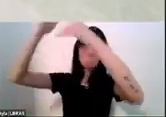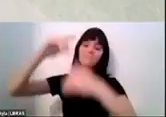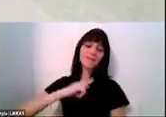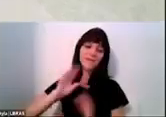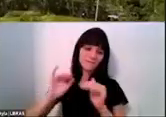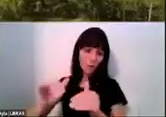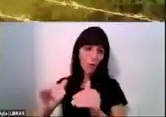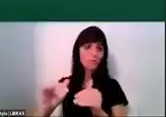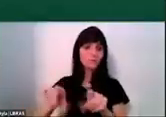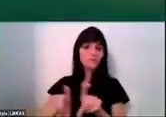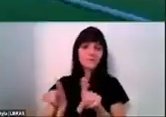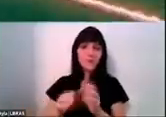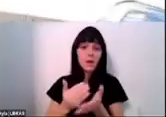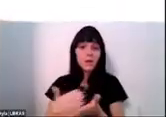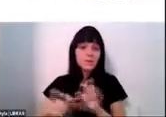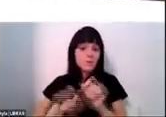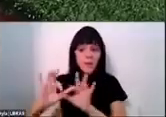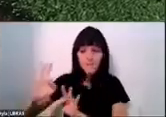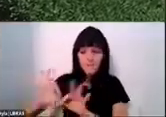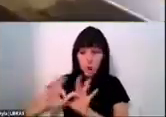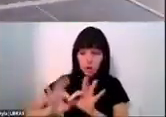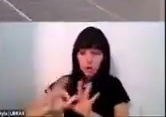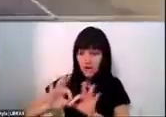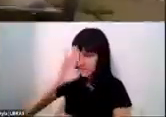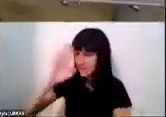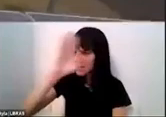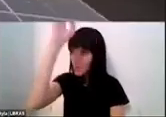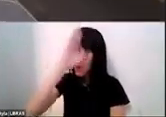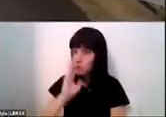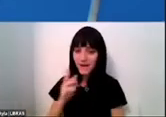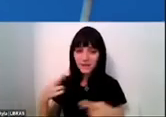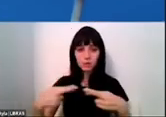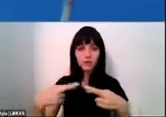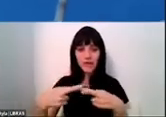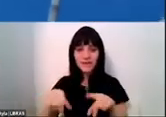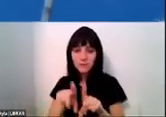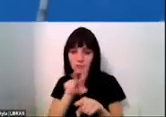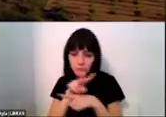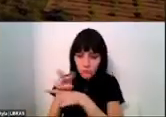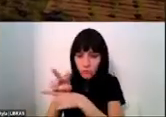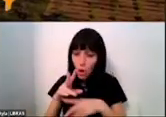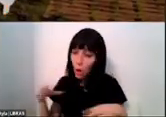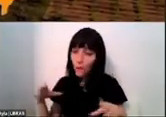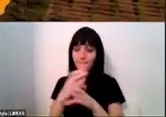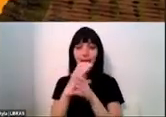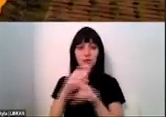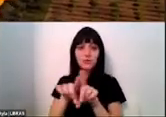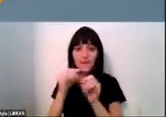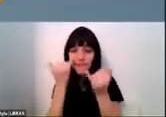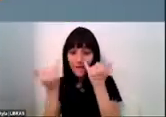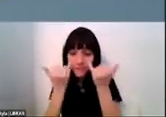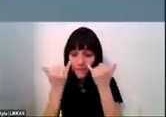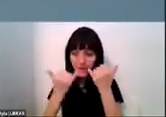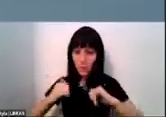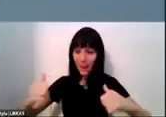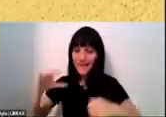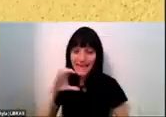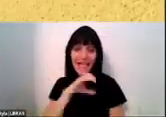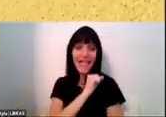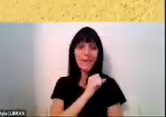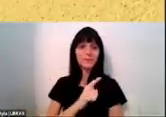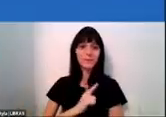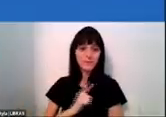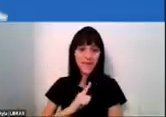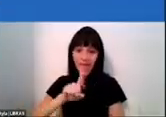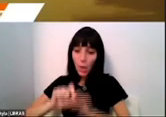grande ciclo em geração e transmissão, a Copel prioriza o investimento em energia limpa. Depois de adquirir o complexo eólico Vilas, acaba de incorporar os